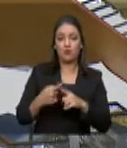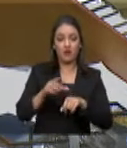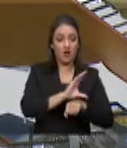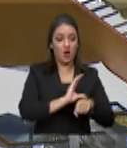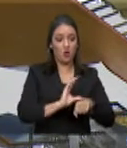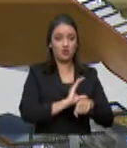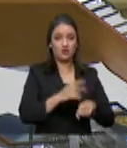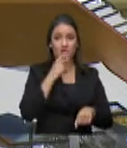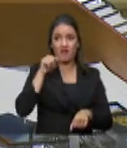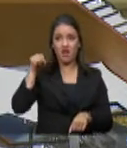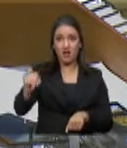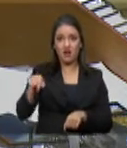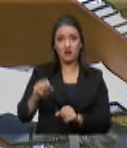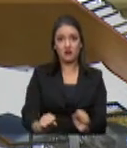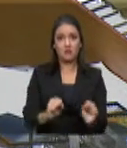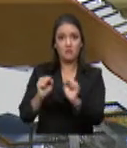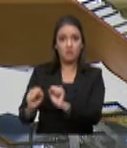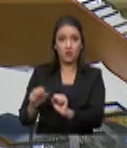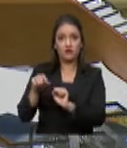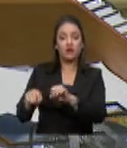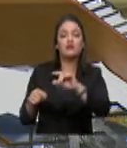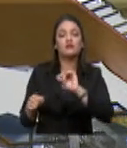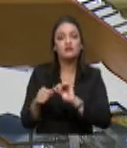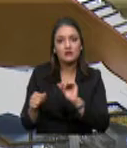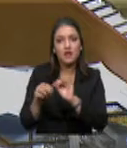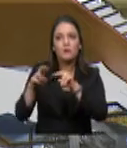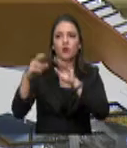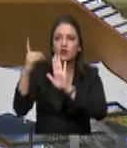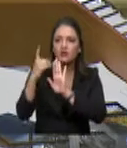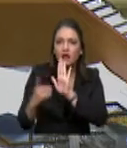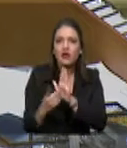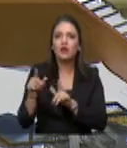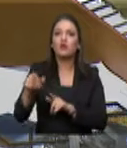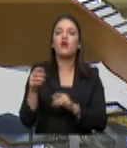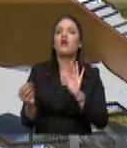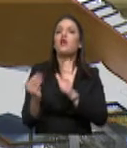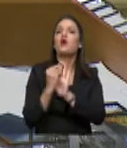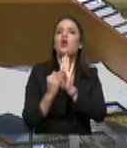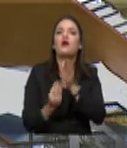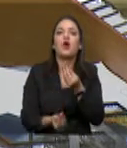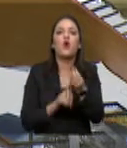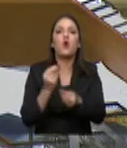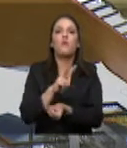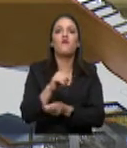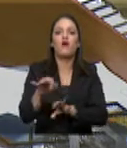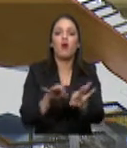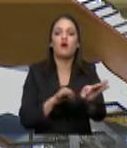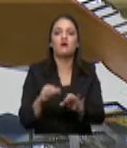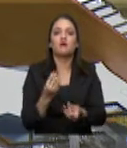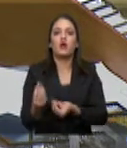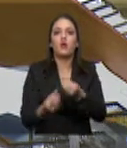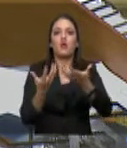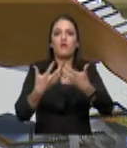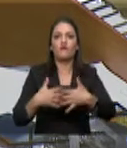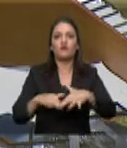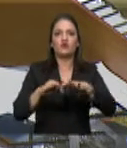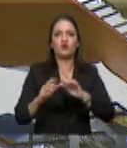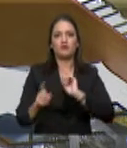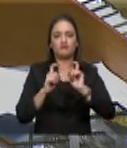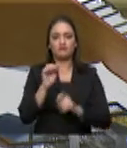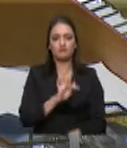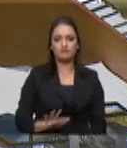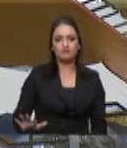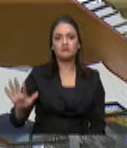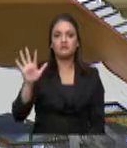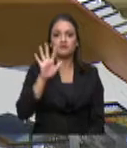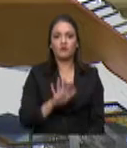do dispositivo que cria o Fundo Nacional do Meio Ambiente por excluir a sociedade civil do Conselho Deliberativo. Vota o ministro